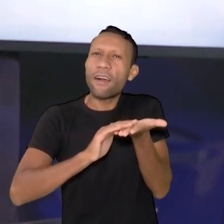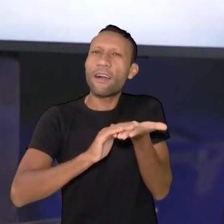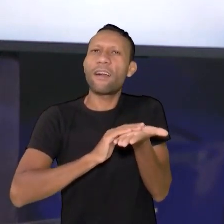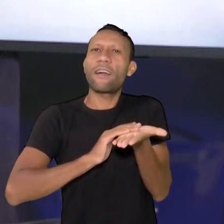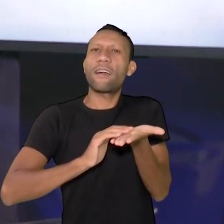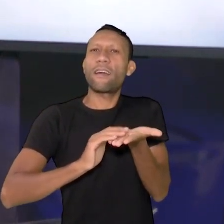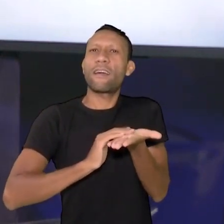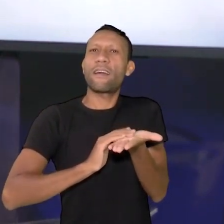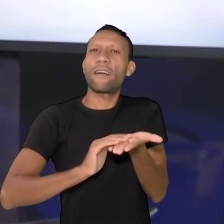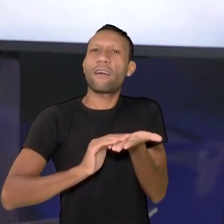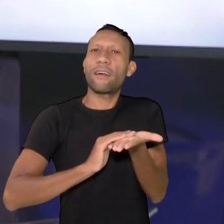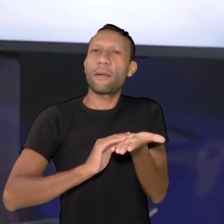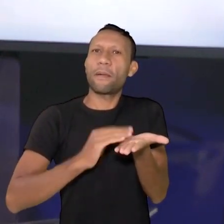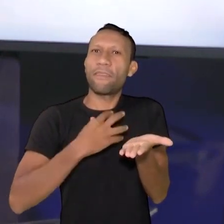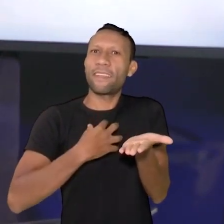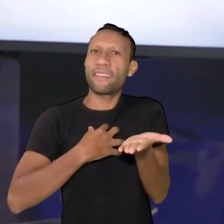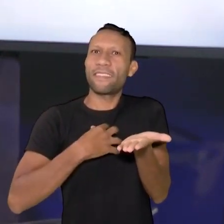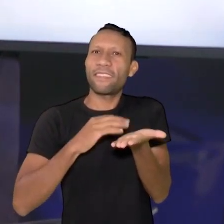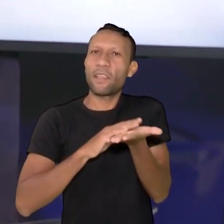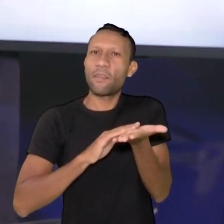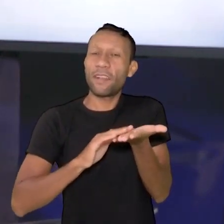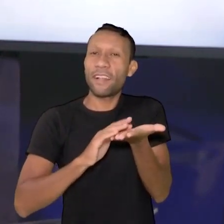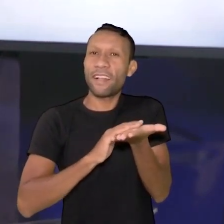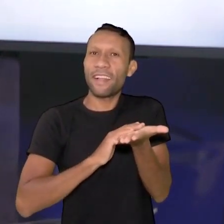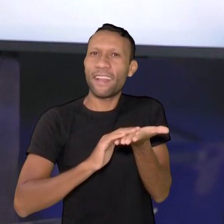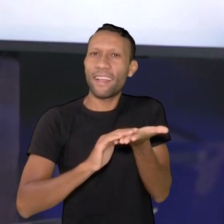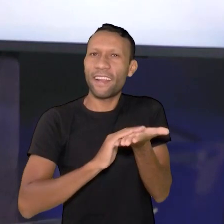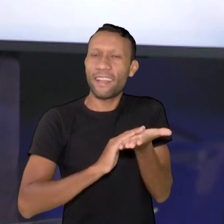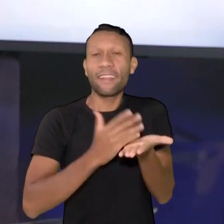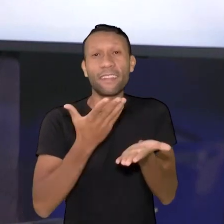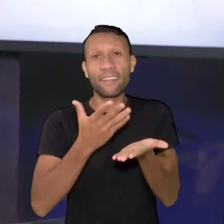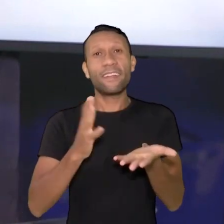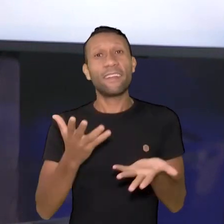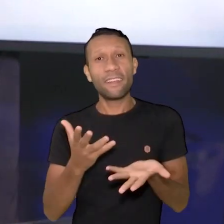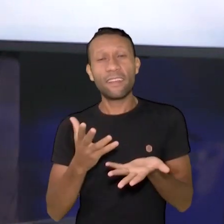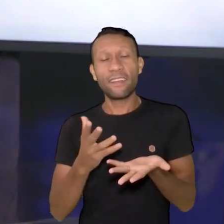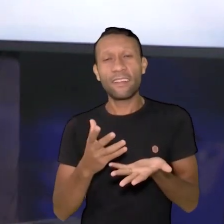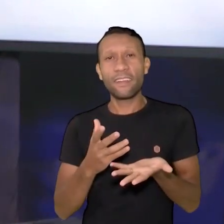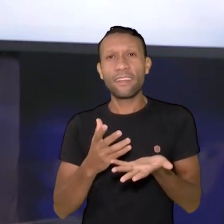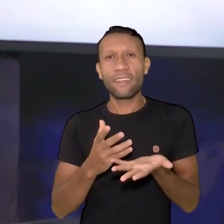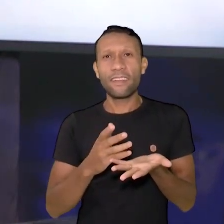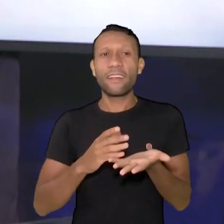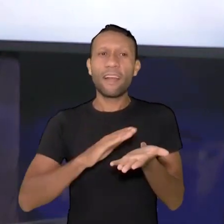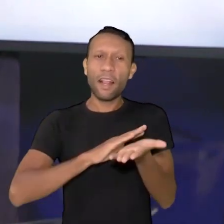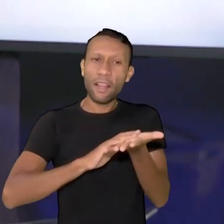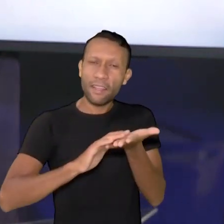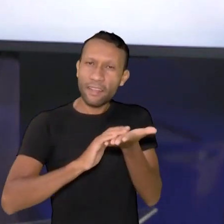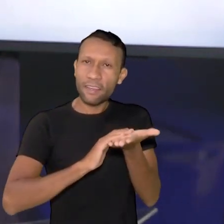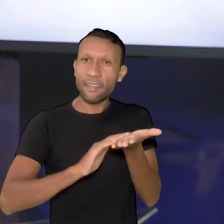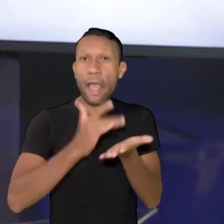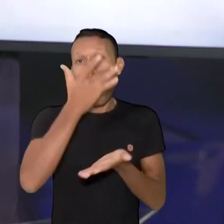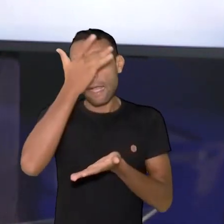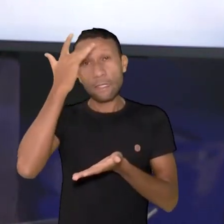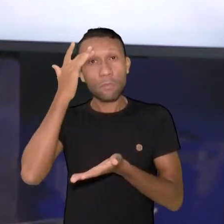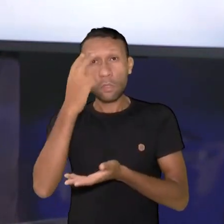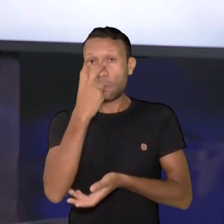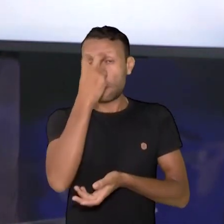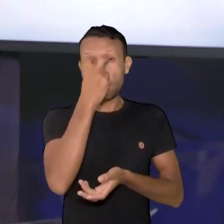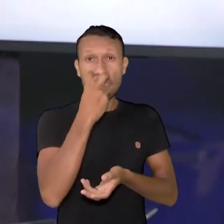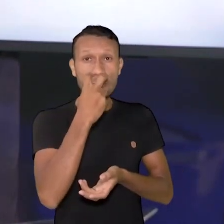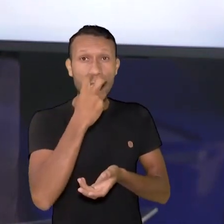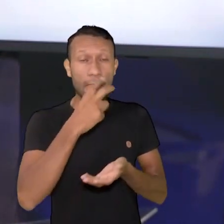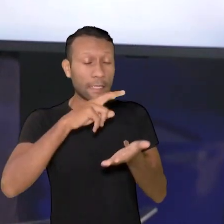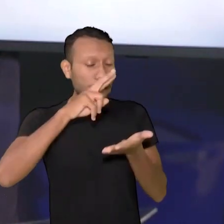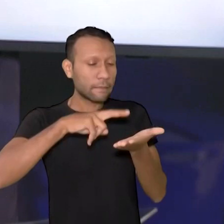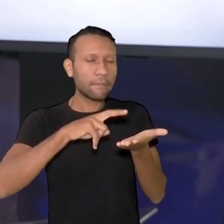para sentir. Isso daqui a gente chama de braille. Quando as pessoas elas não conseguem enxergar, elas